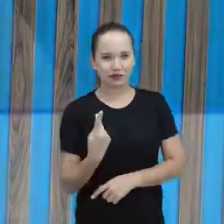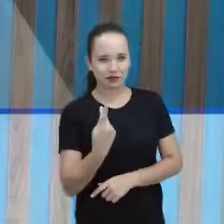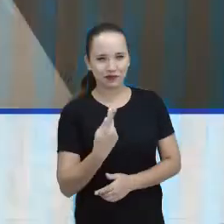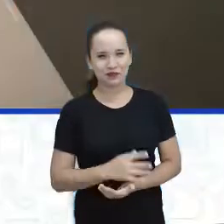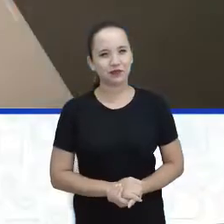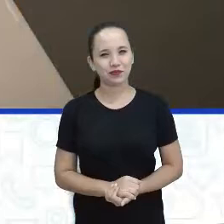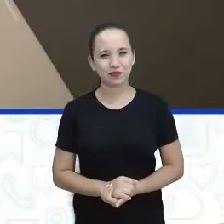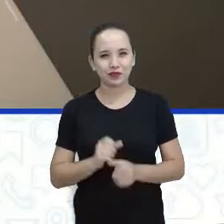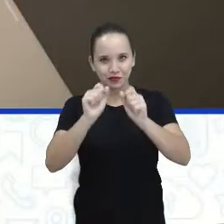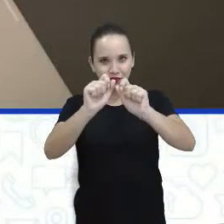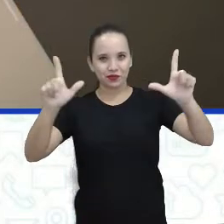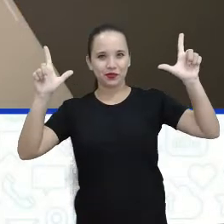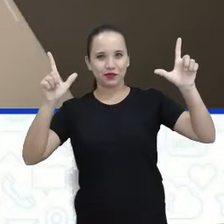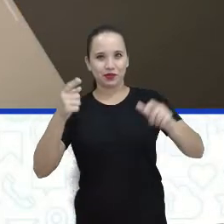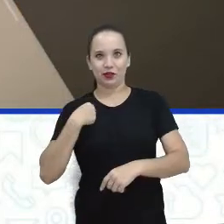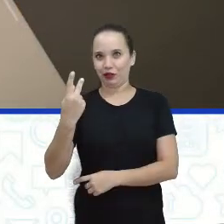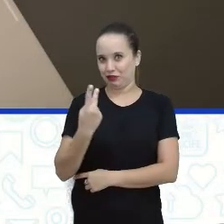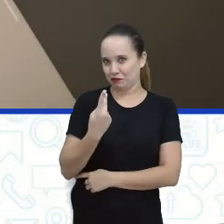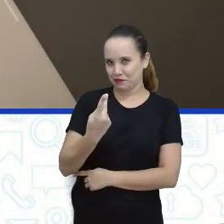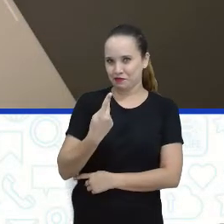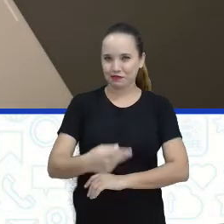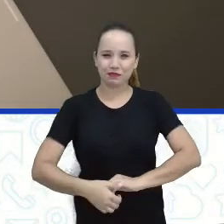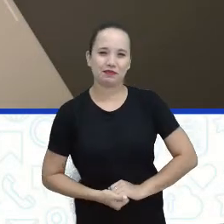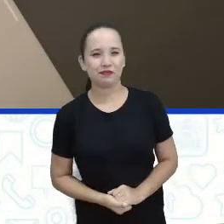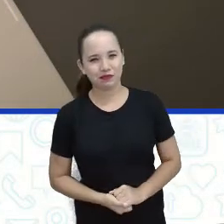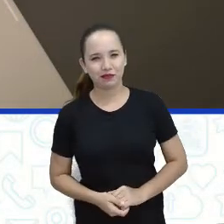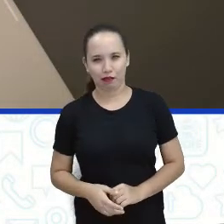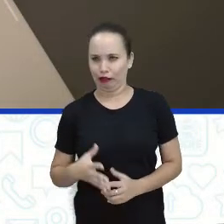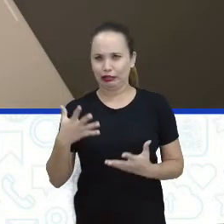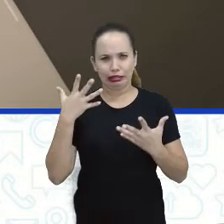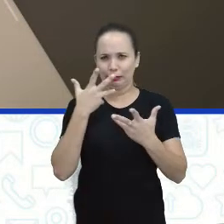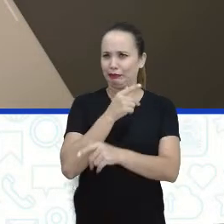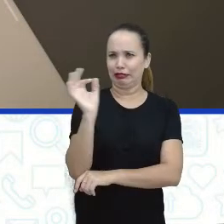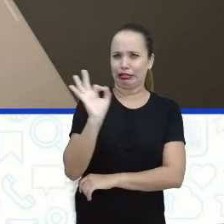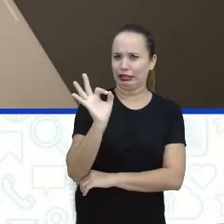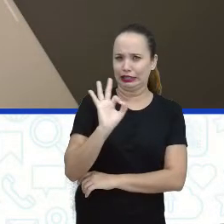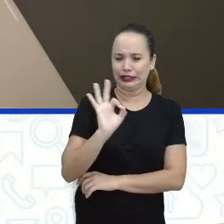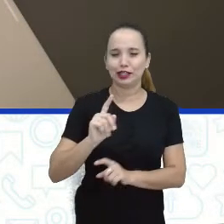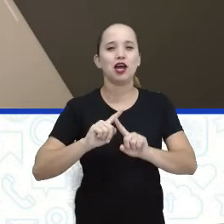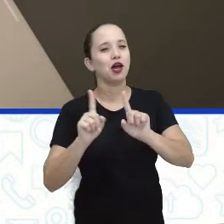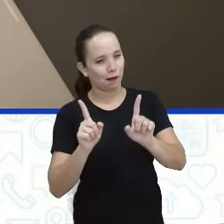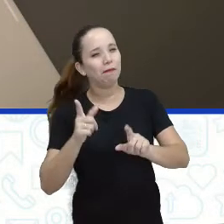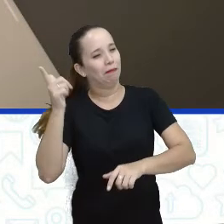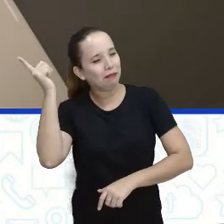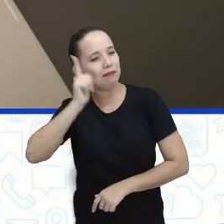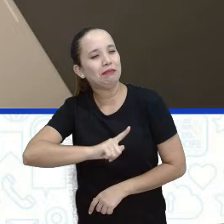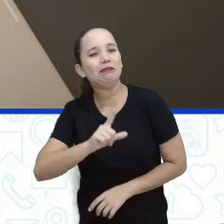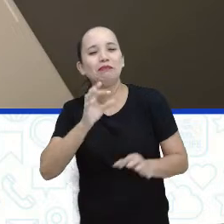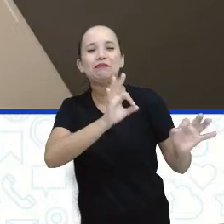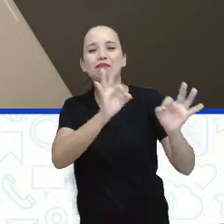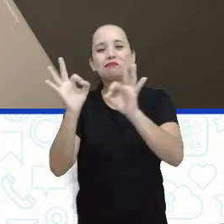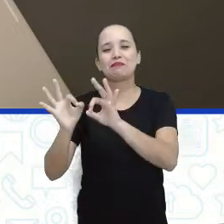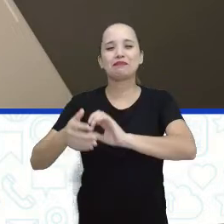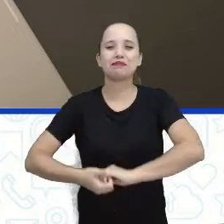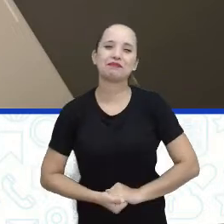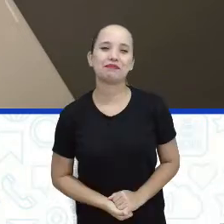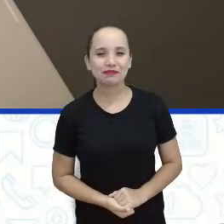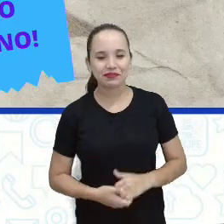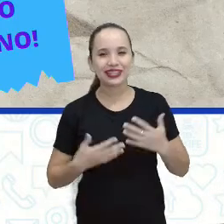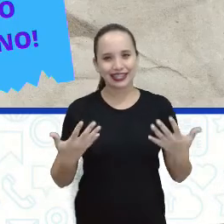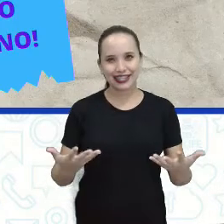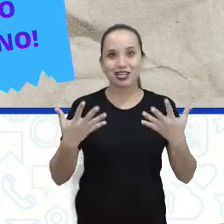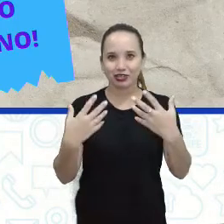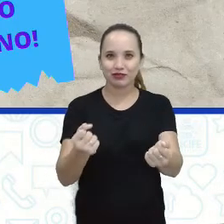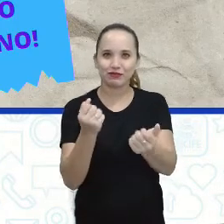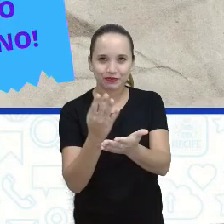Cleitinho, pra gente. Olha aí, eu e Brielle, né? A gente tá muito bonita aí não, né, Brielle? Mas dá pro gasto. Então,